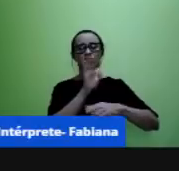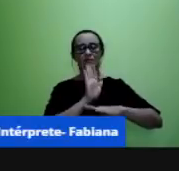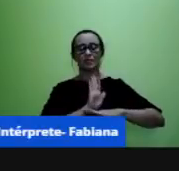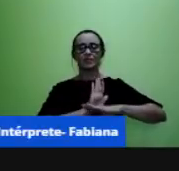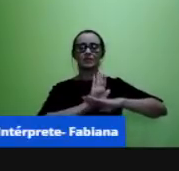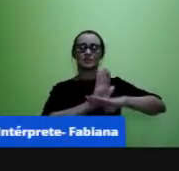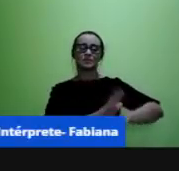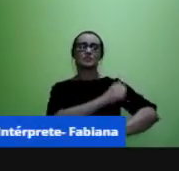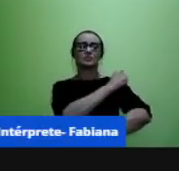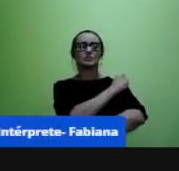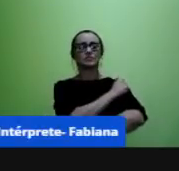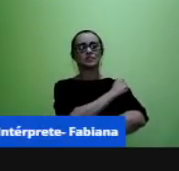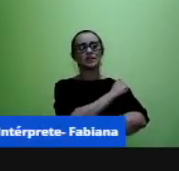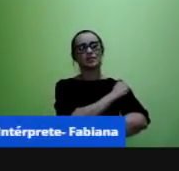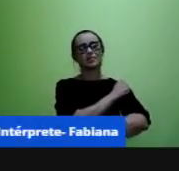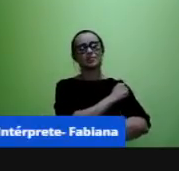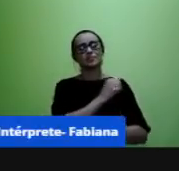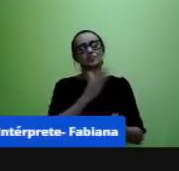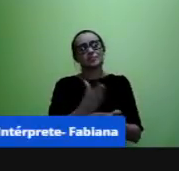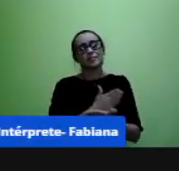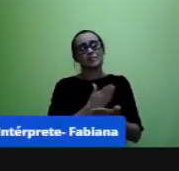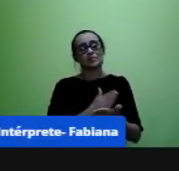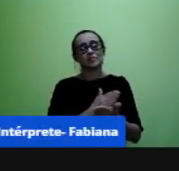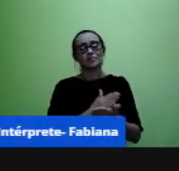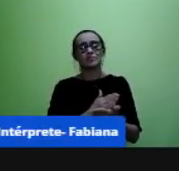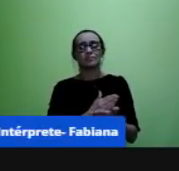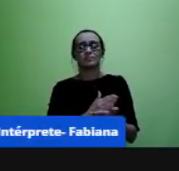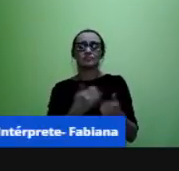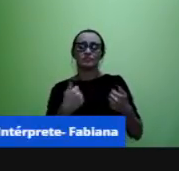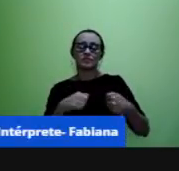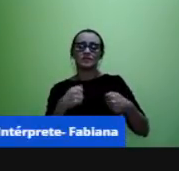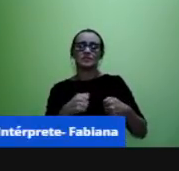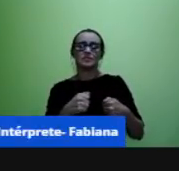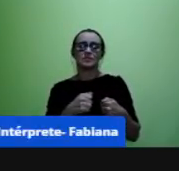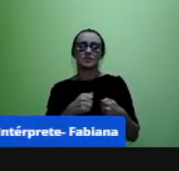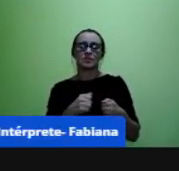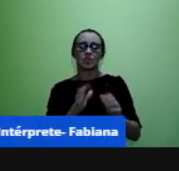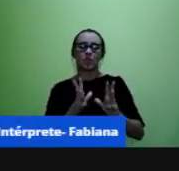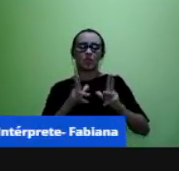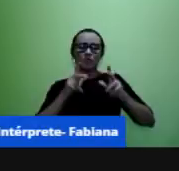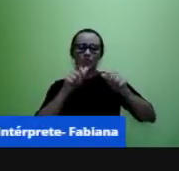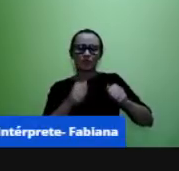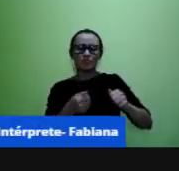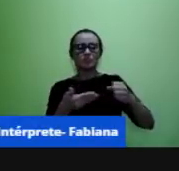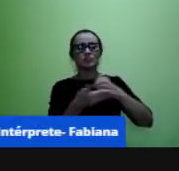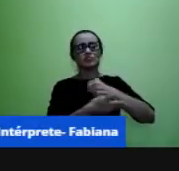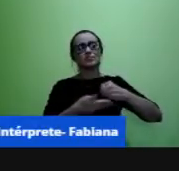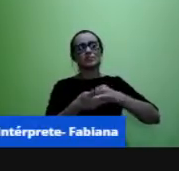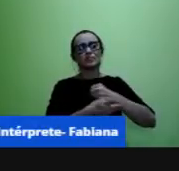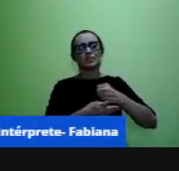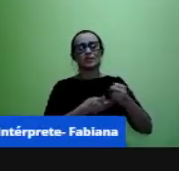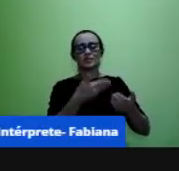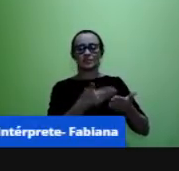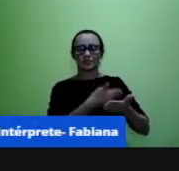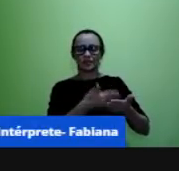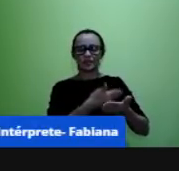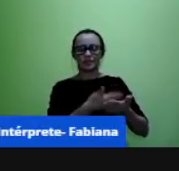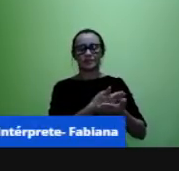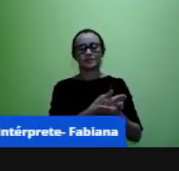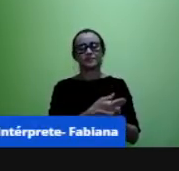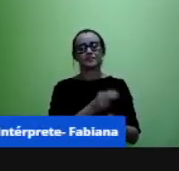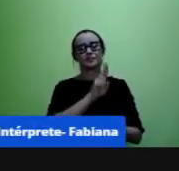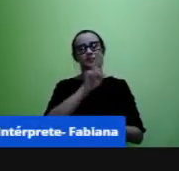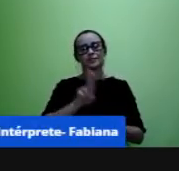quanto aqueles que precisam. Então, tudo baseado em cima dos cadernos de atividades. Utilizo na elaboração dos meus vídeos